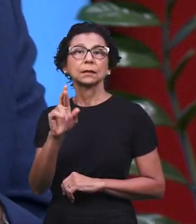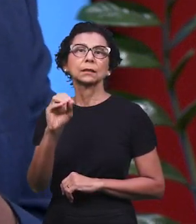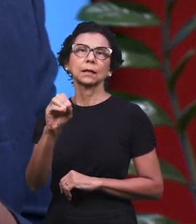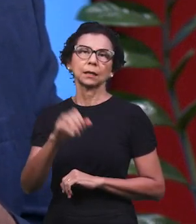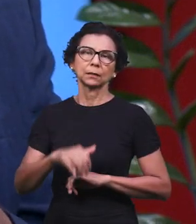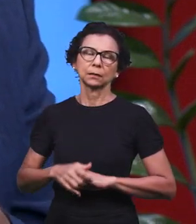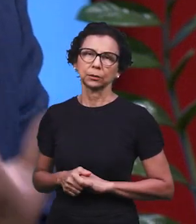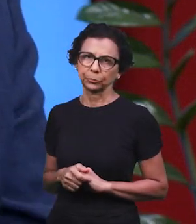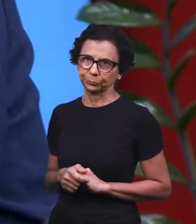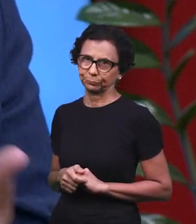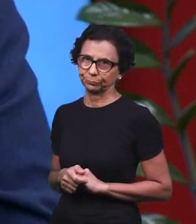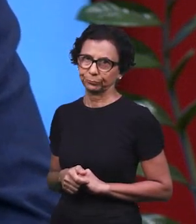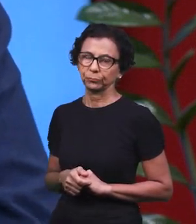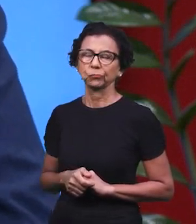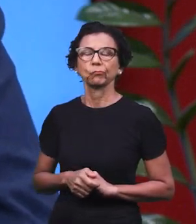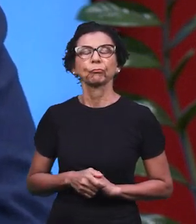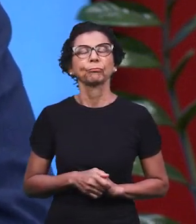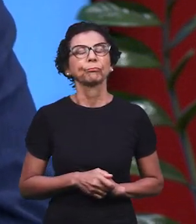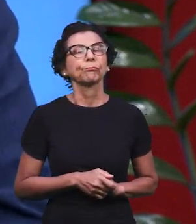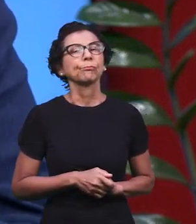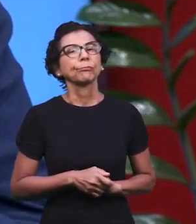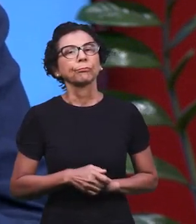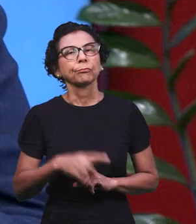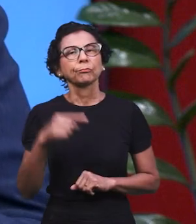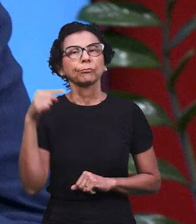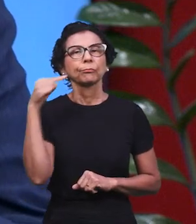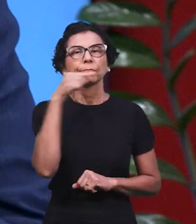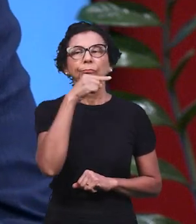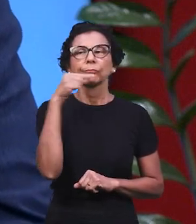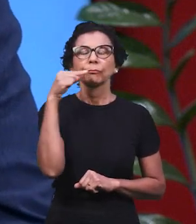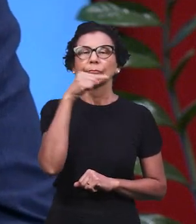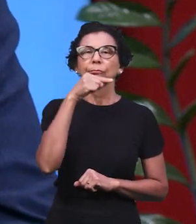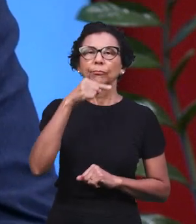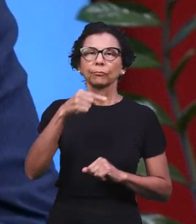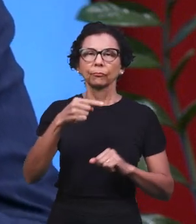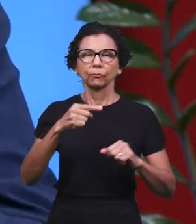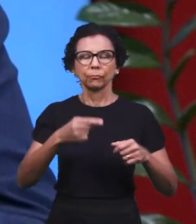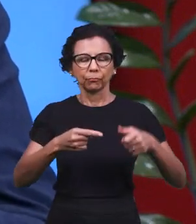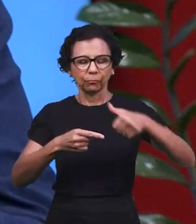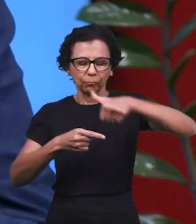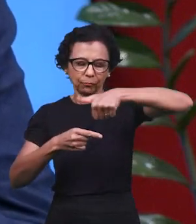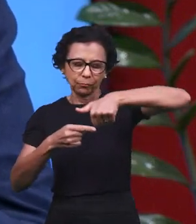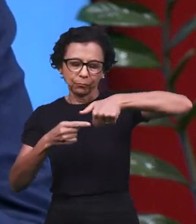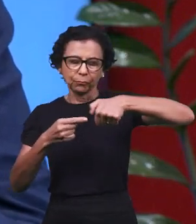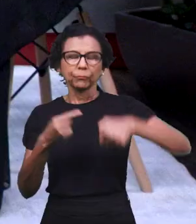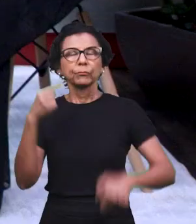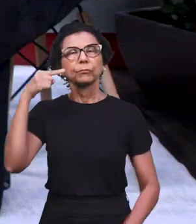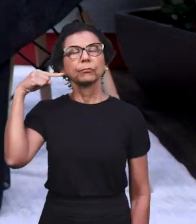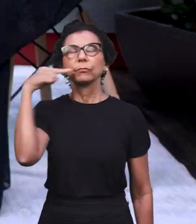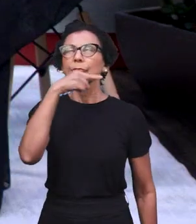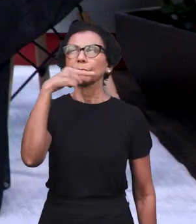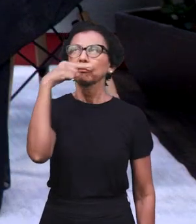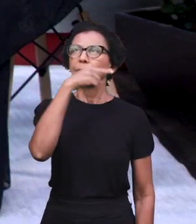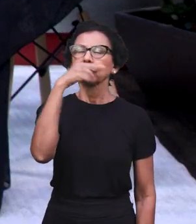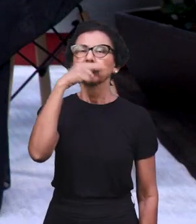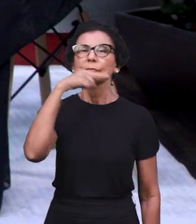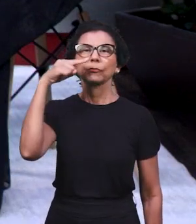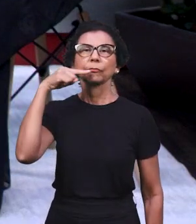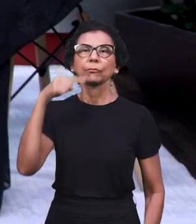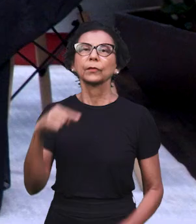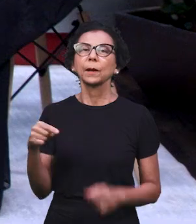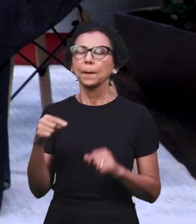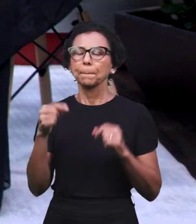que fica? Fica o biofilme. Fica o biofilme, que com a ação da saliva, ali, a saliva, ela faz uma química com